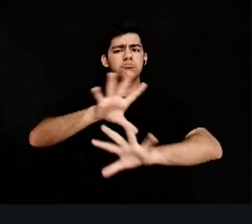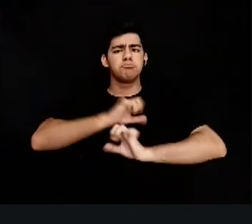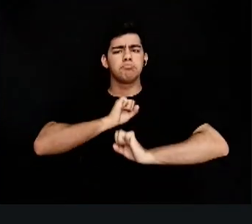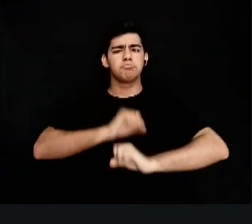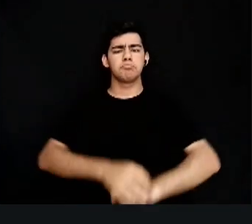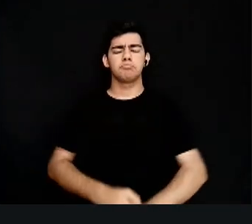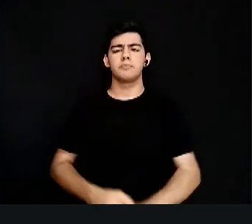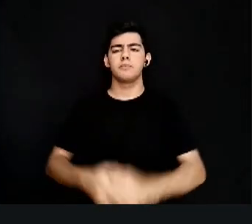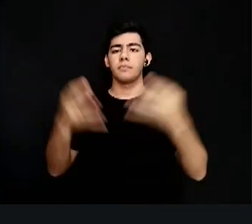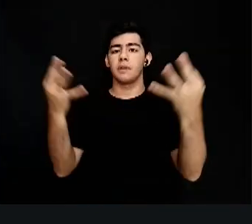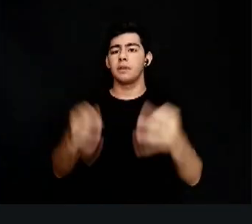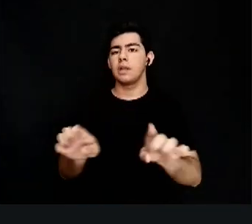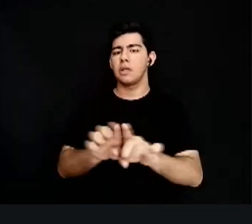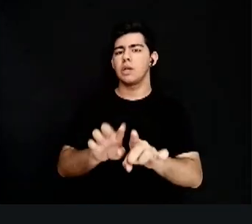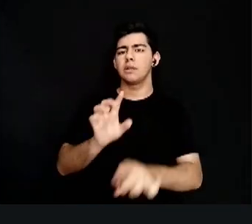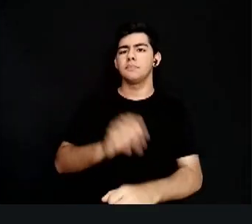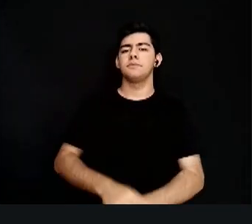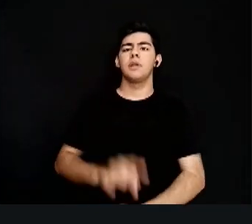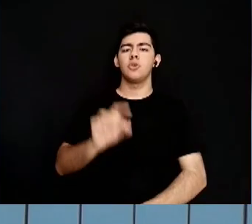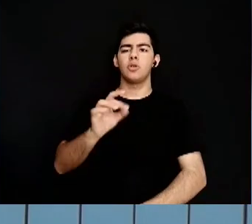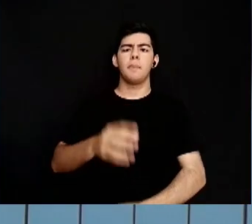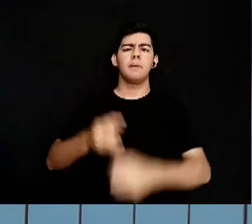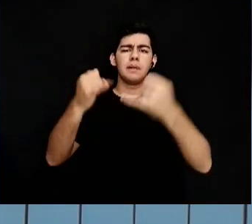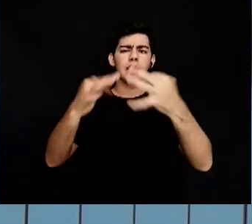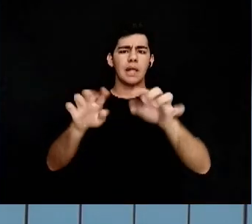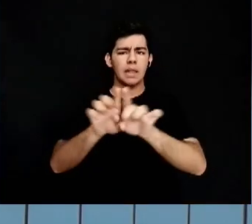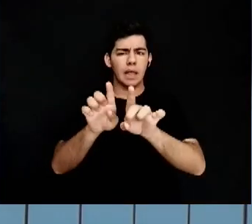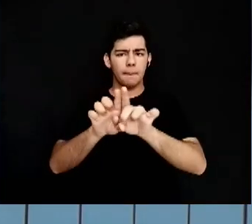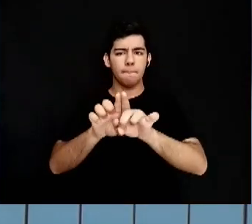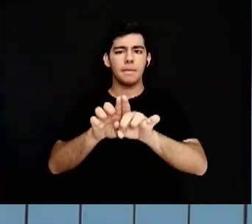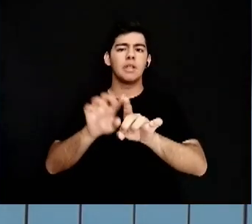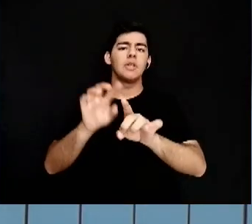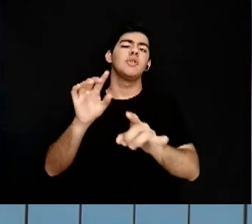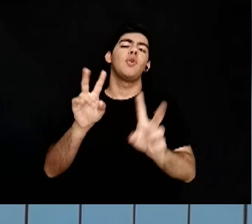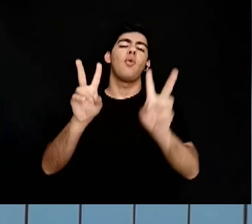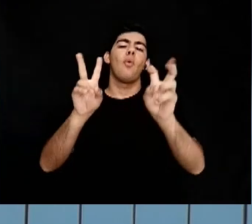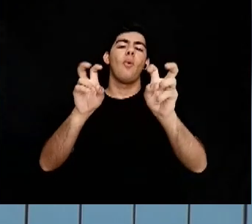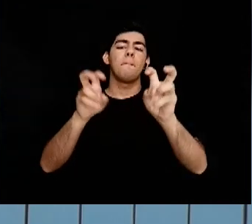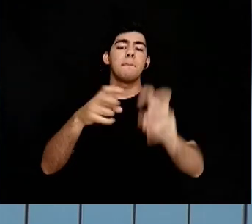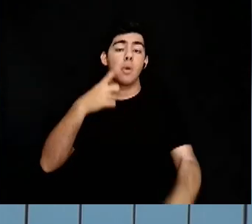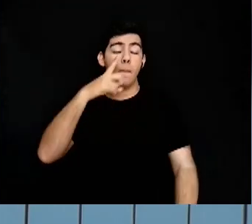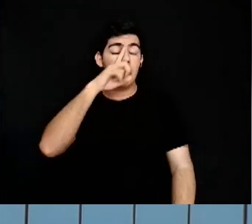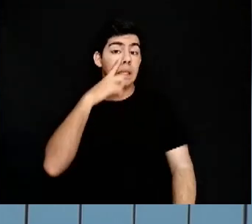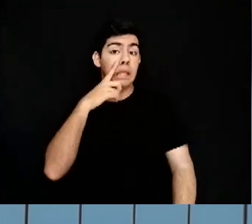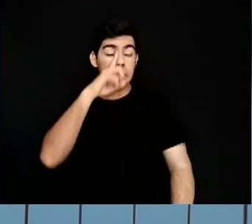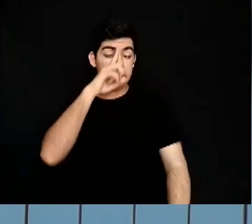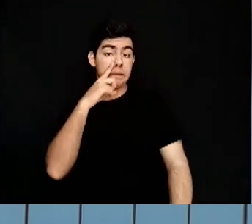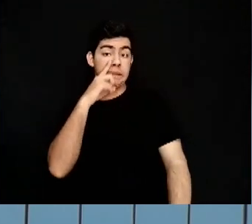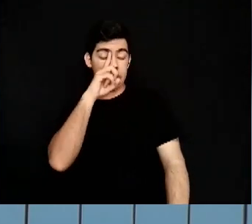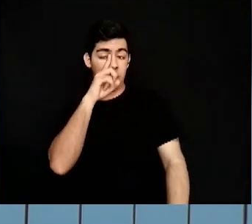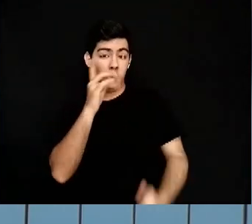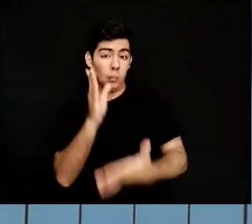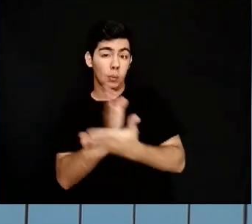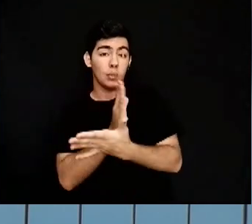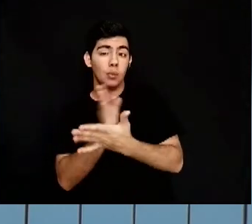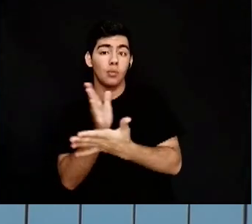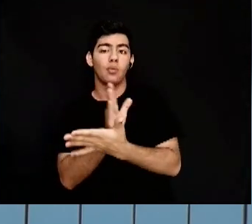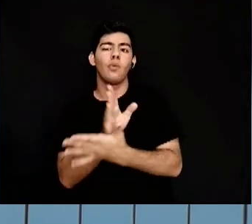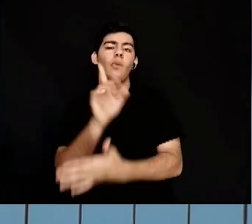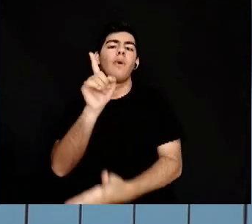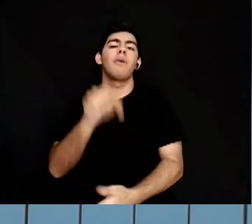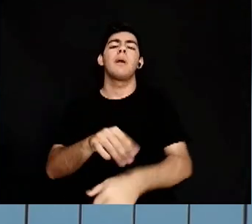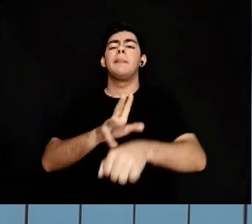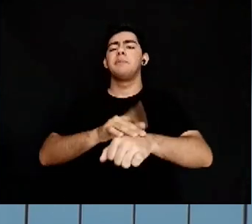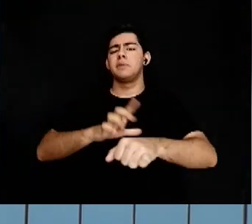aguda. Perfeito. Só para a gente ressaltar um pouquinho sobre os riscos, né, as complicações. É